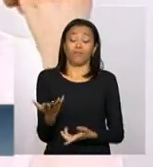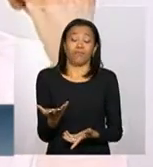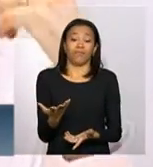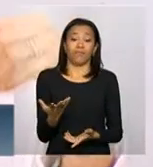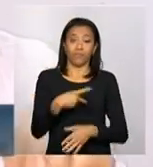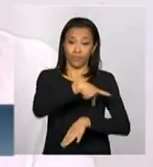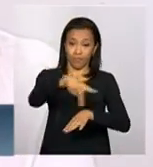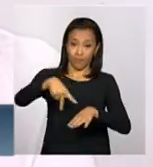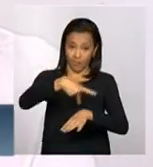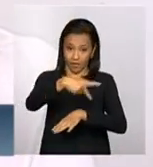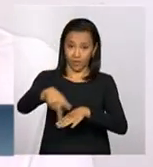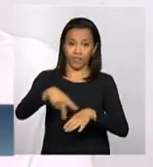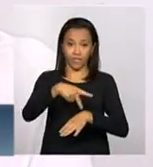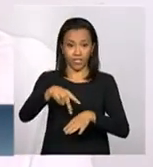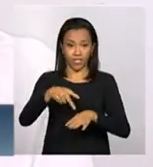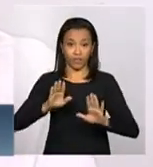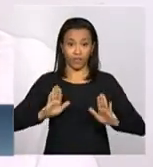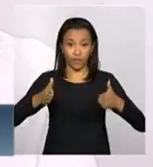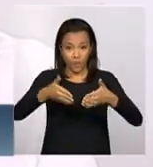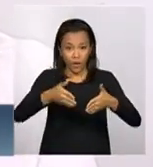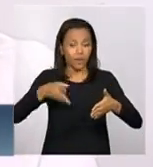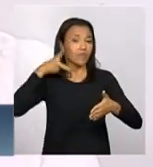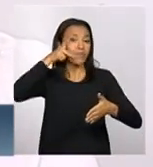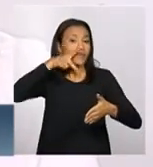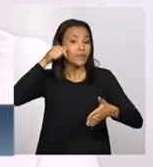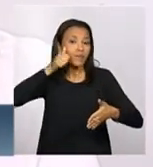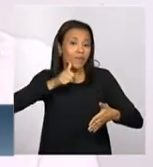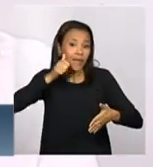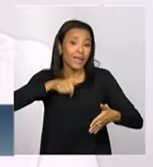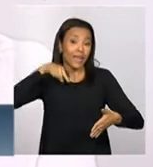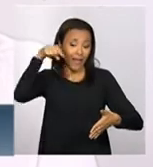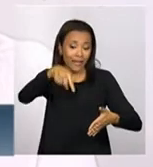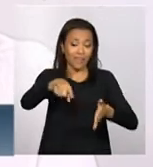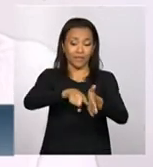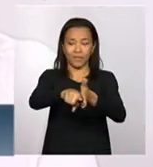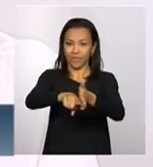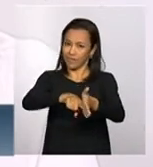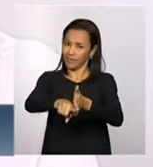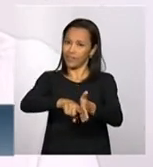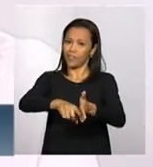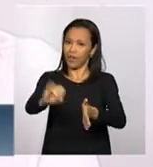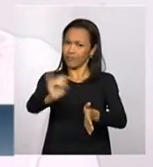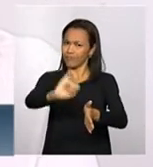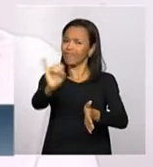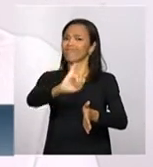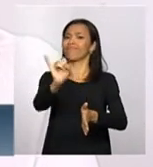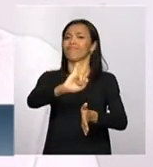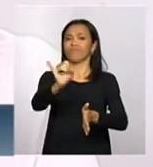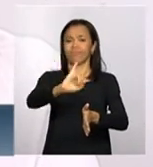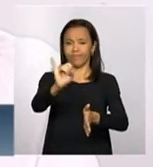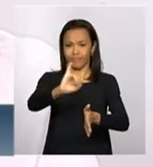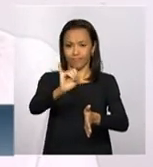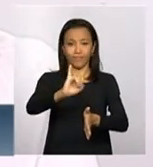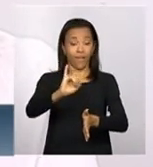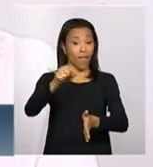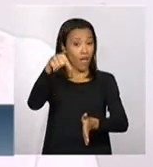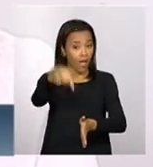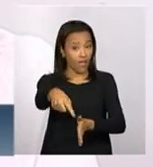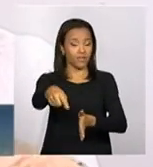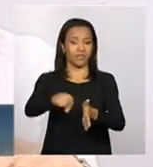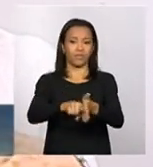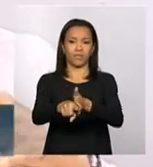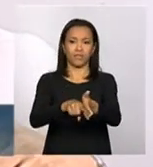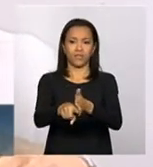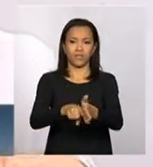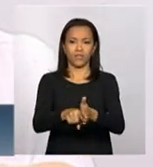né, que essa pesquisa é fundamental, é, porque ela é de